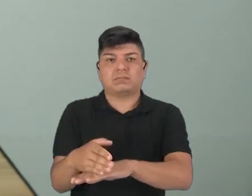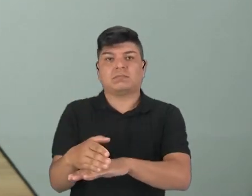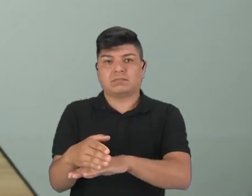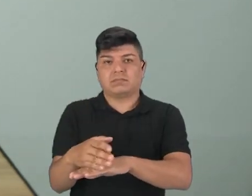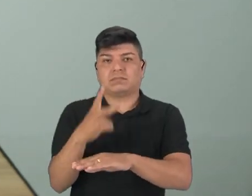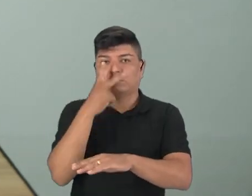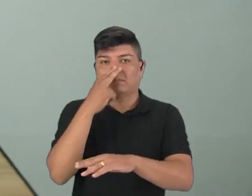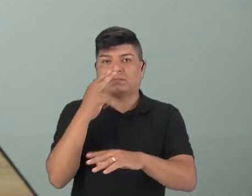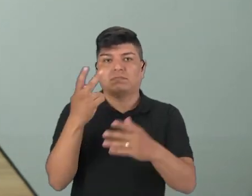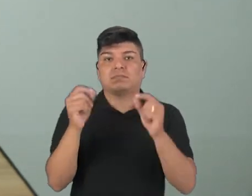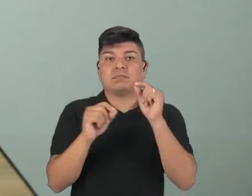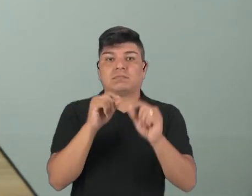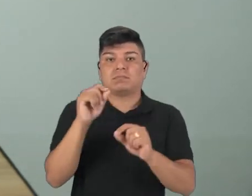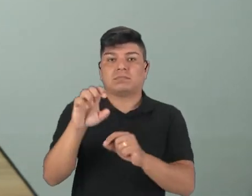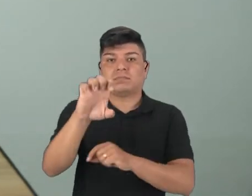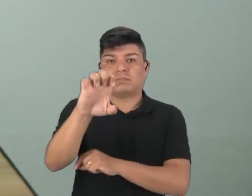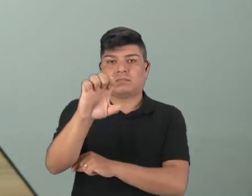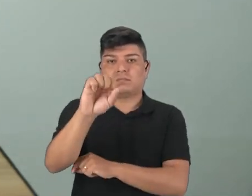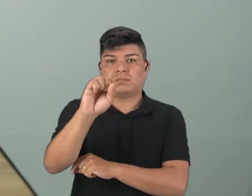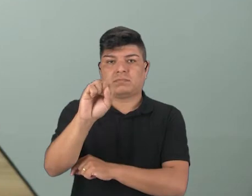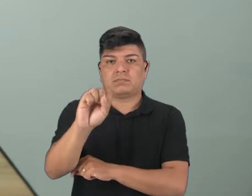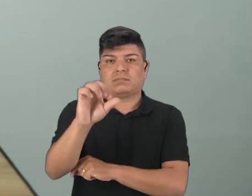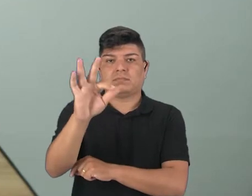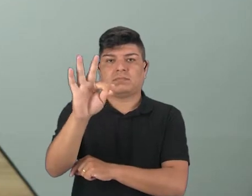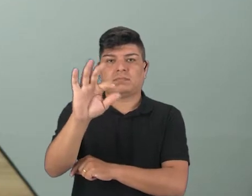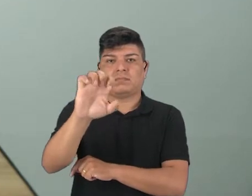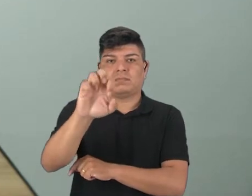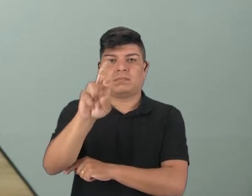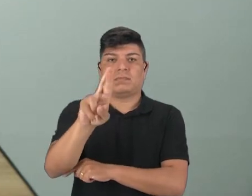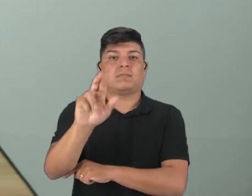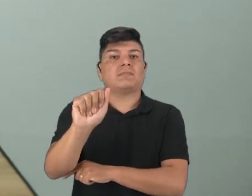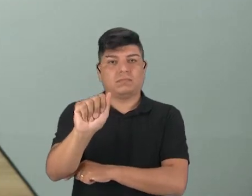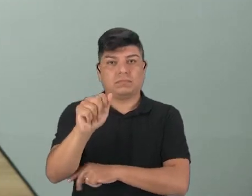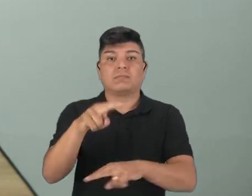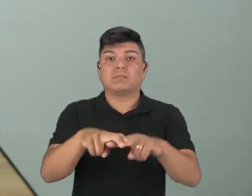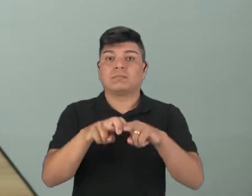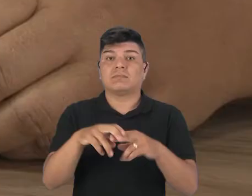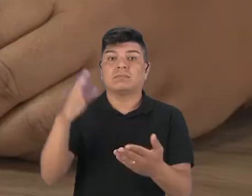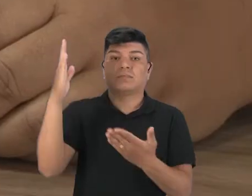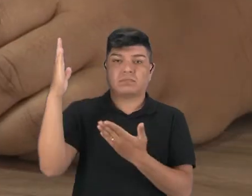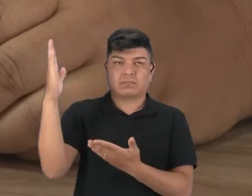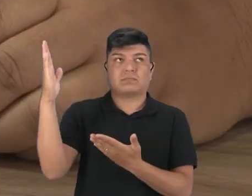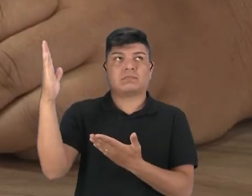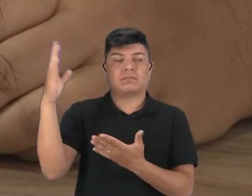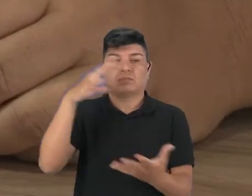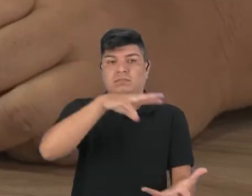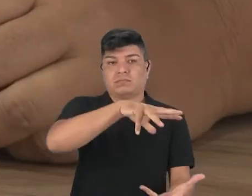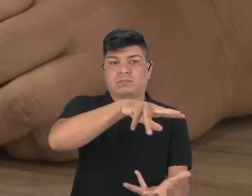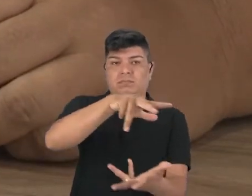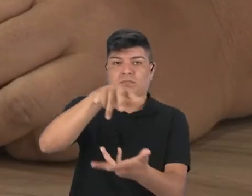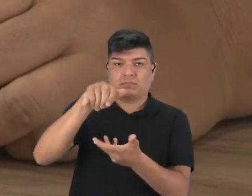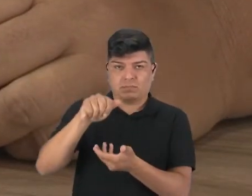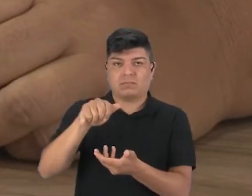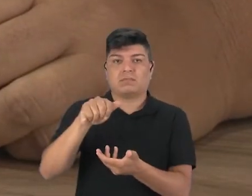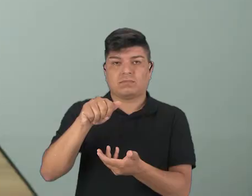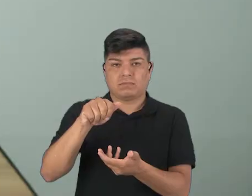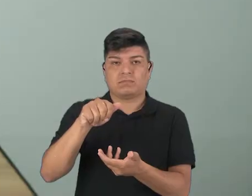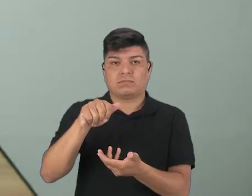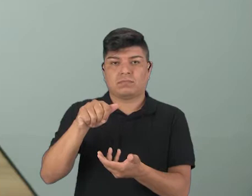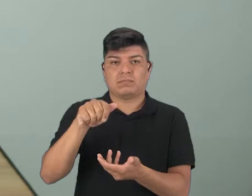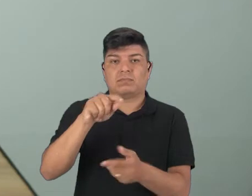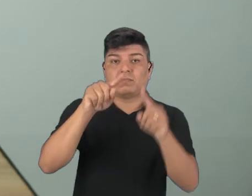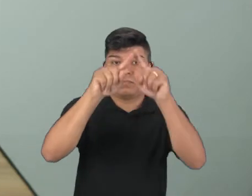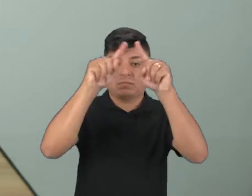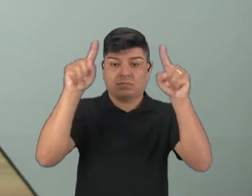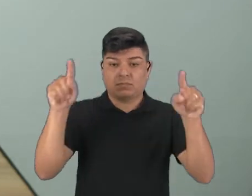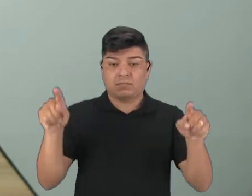a forma de uma esfera, certo? Então, o nosso planeta Terra, a forma